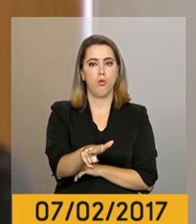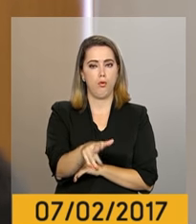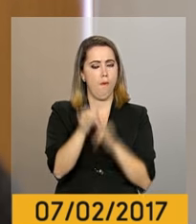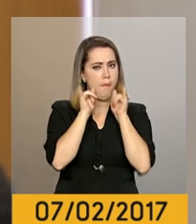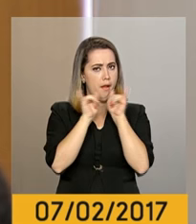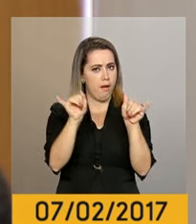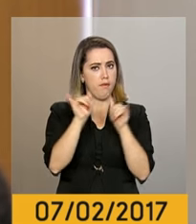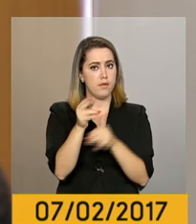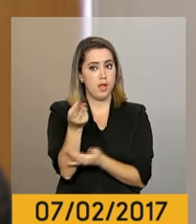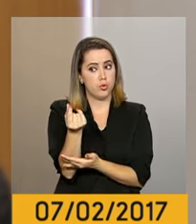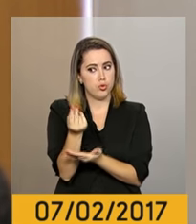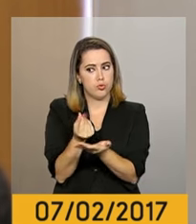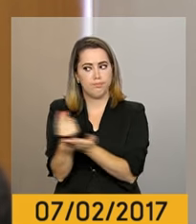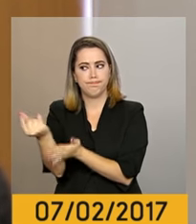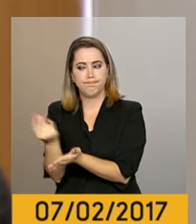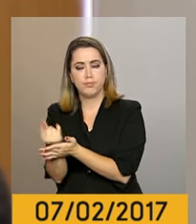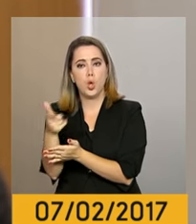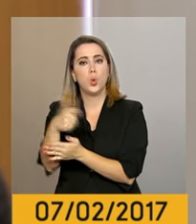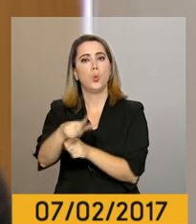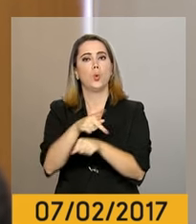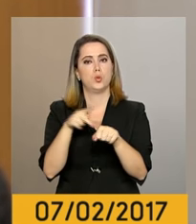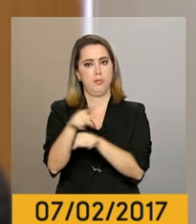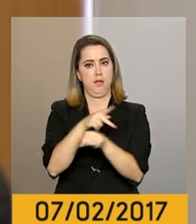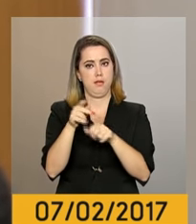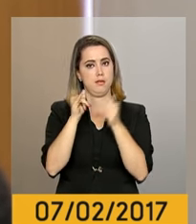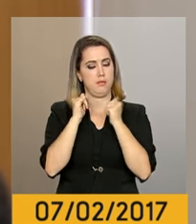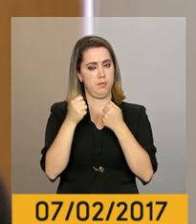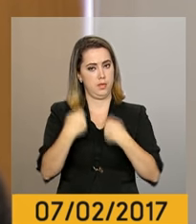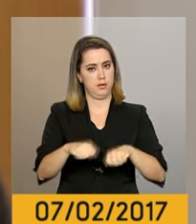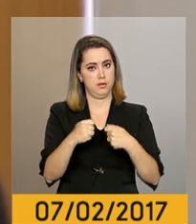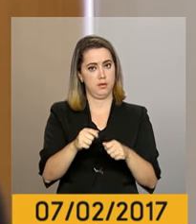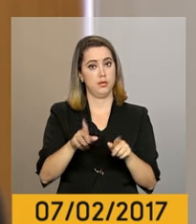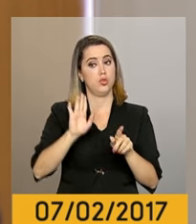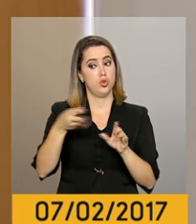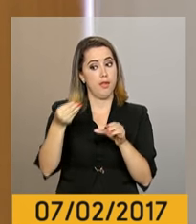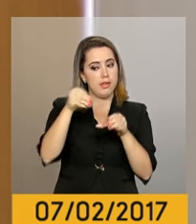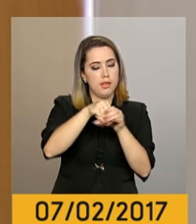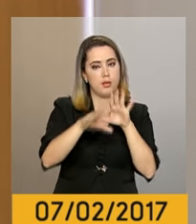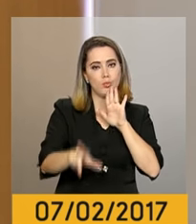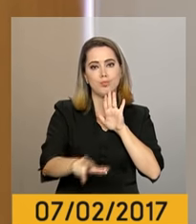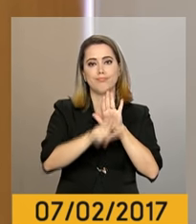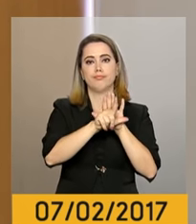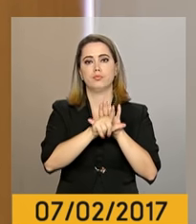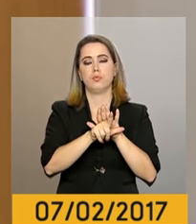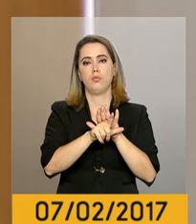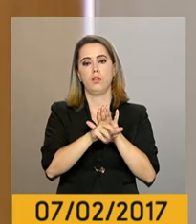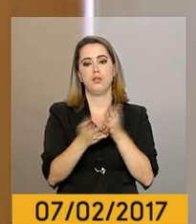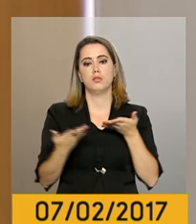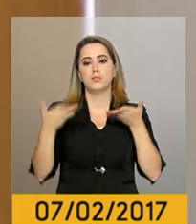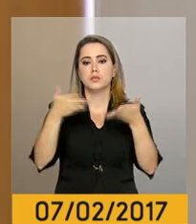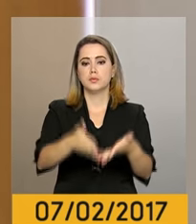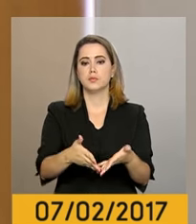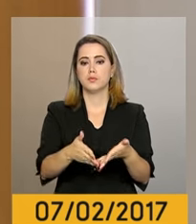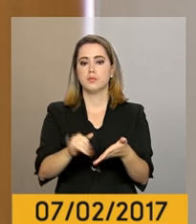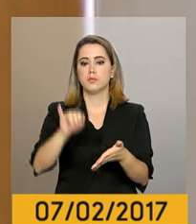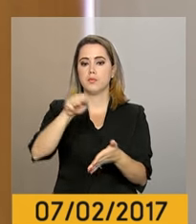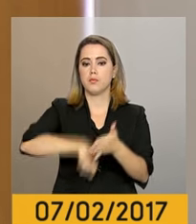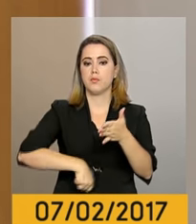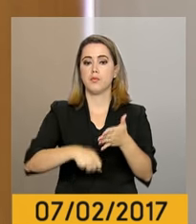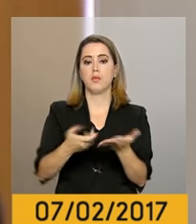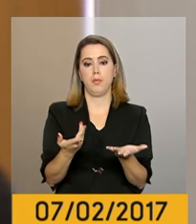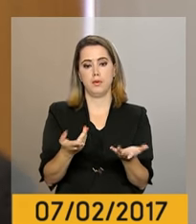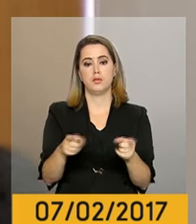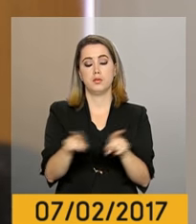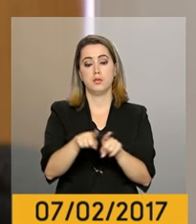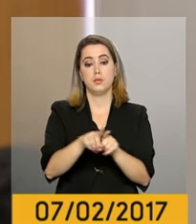da repatriação, nós já estamos colocando no próprio texto da lei não só a participação nos impostos que